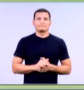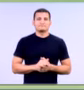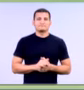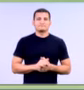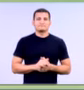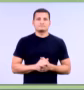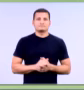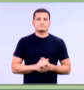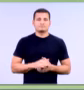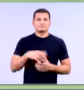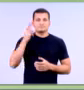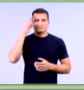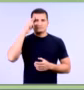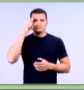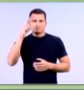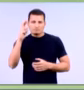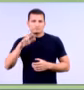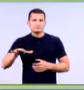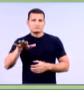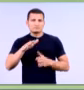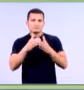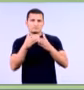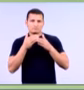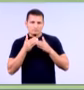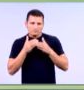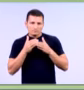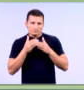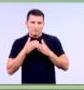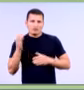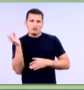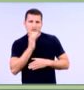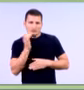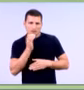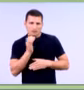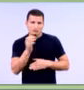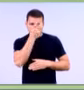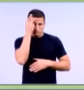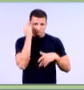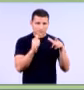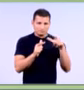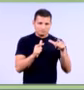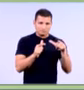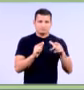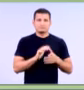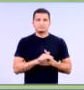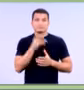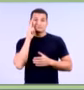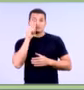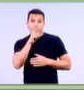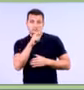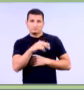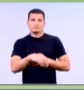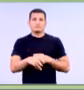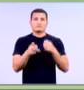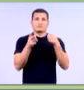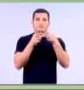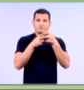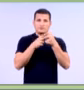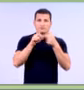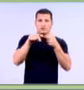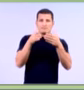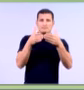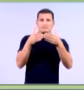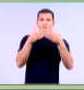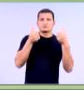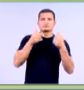O chefe da seção pediu agilidade aos funcionários. Vejamos, o verbo é pediu. Quem